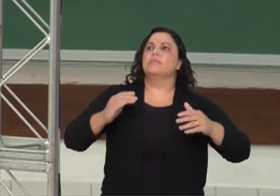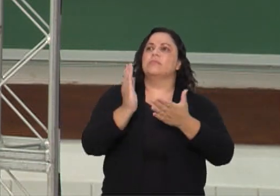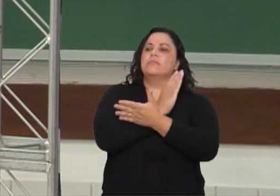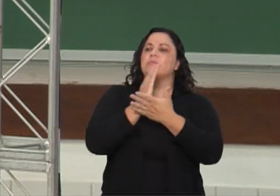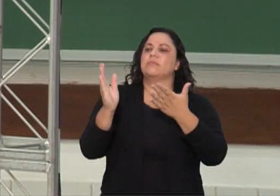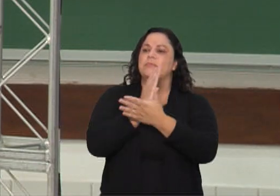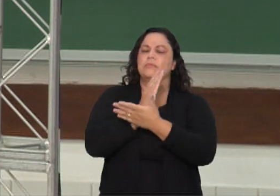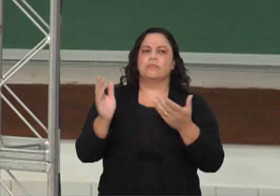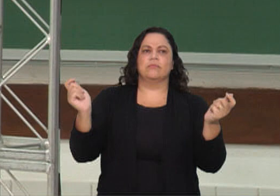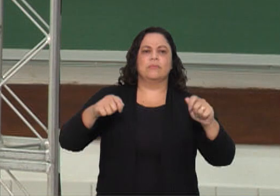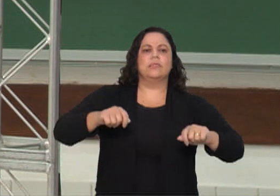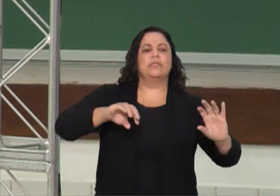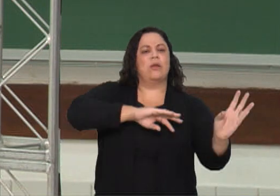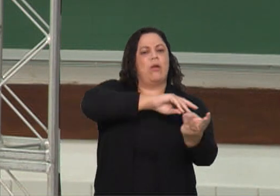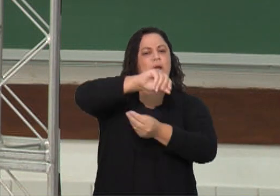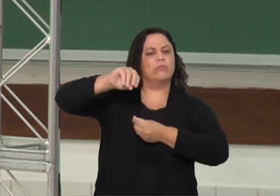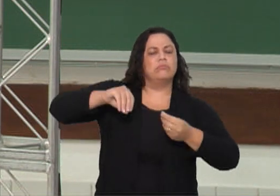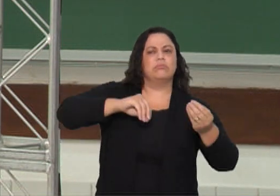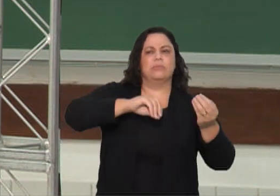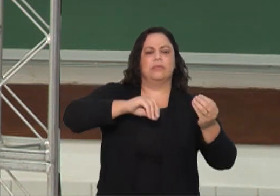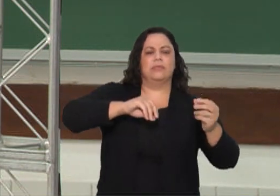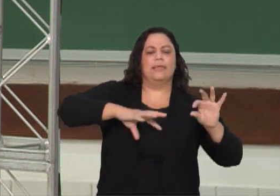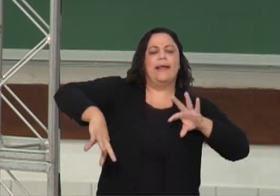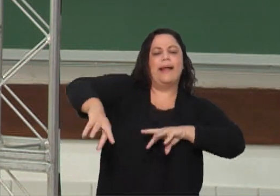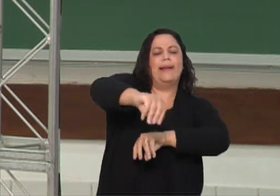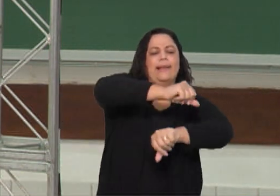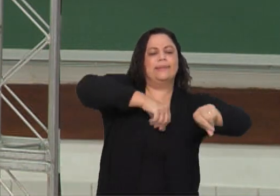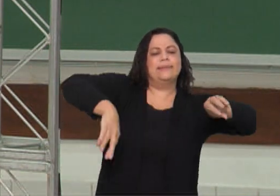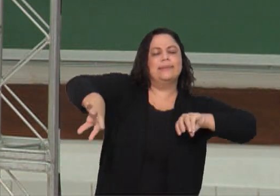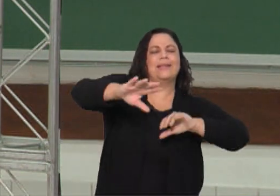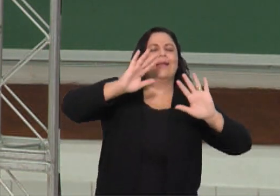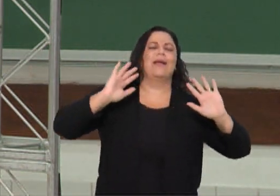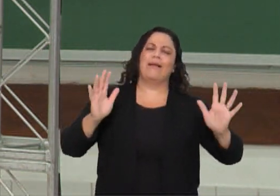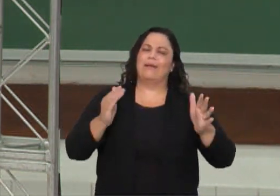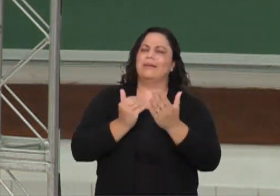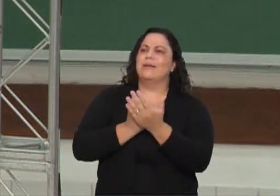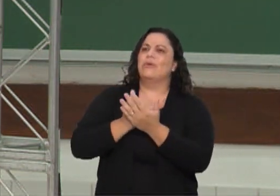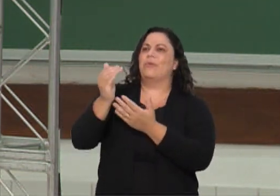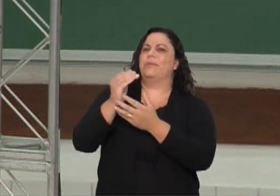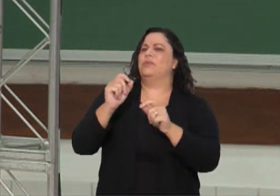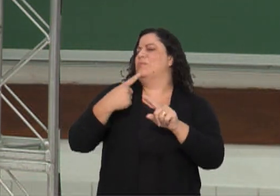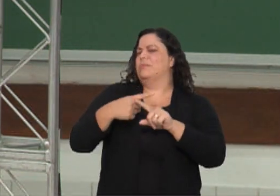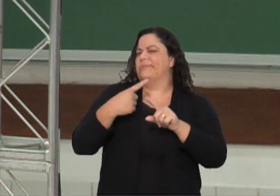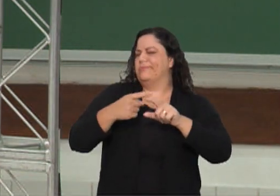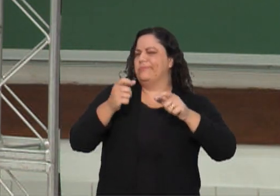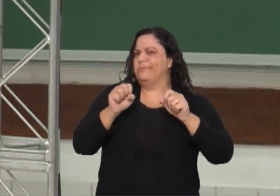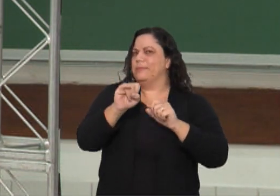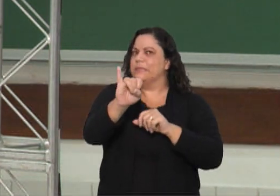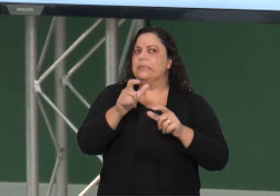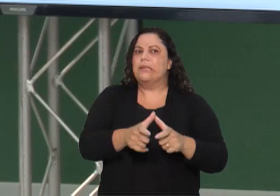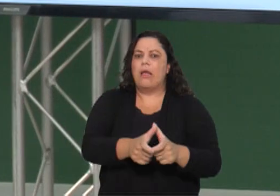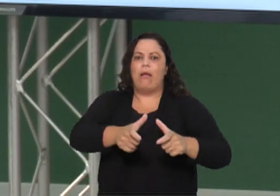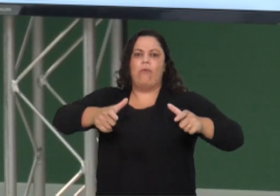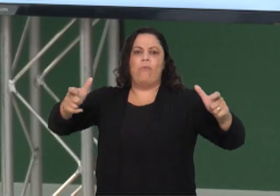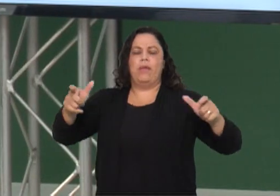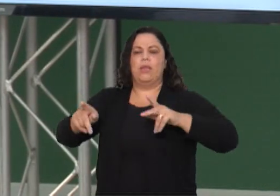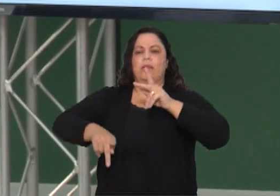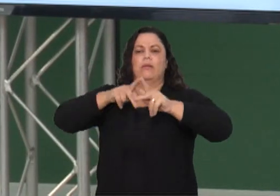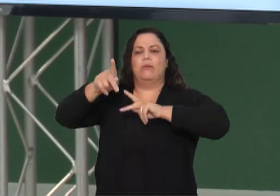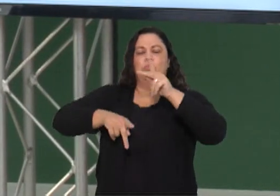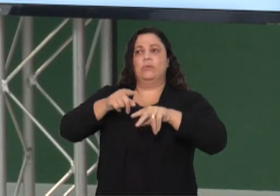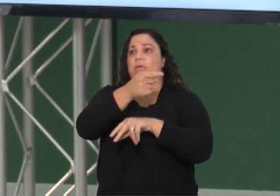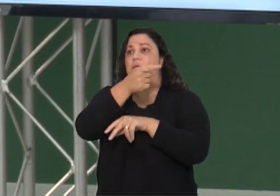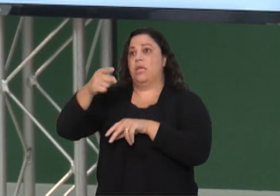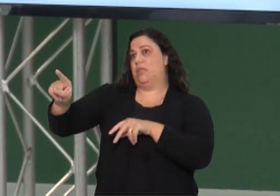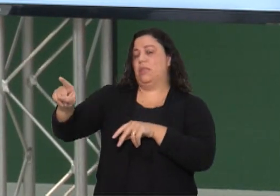essas terras, como diz o outro, já começam com seus dias contados, porque se aumenta a população e não aumenta as